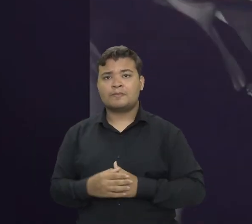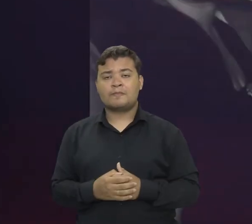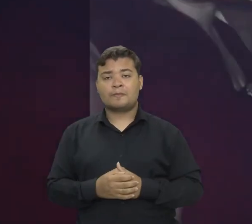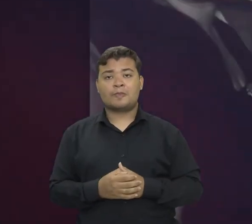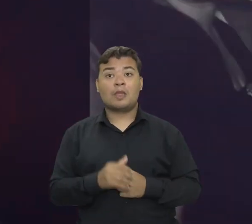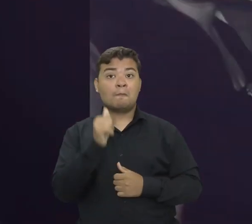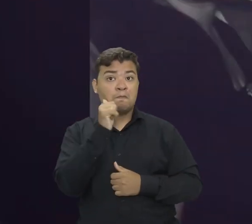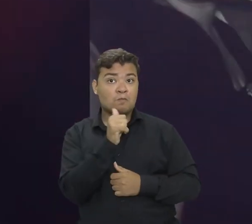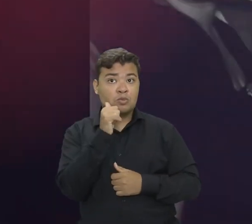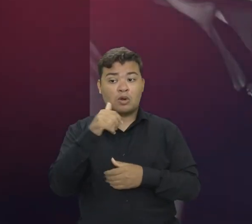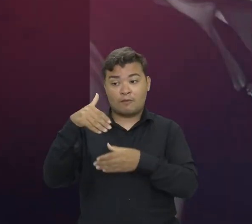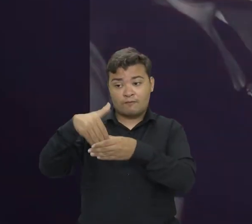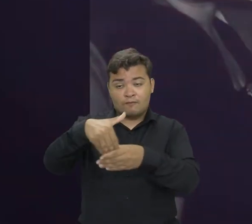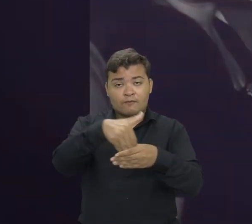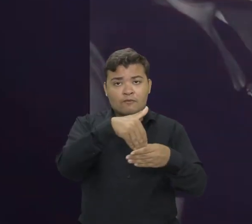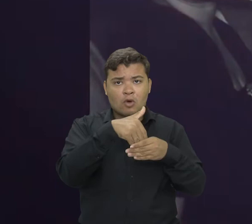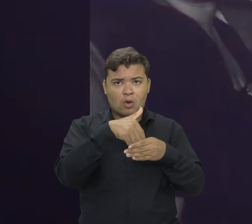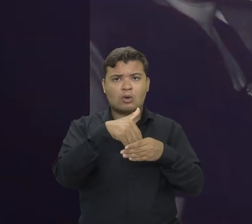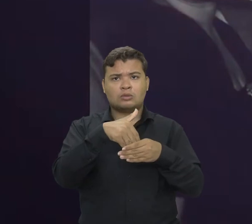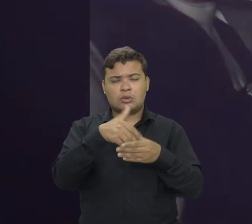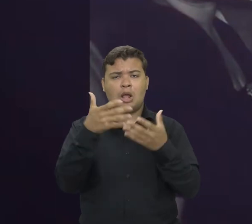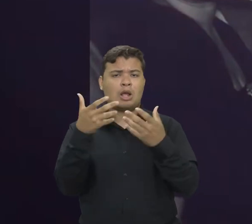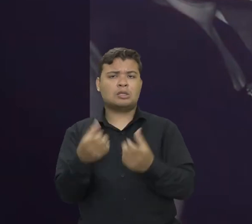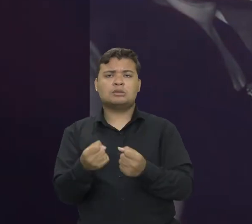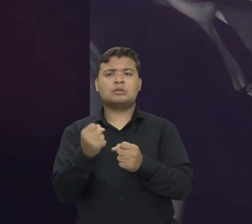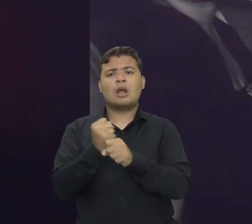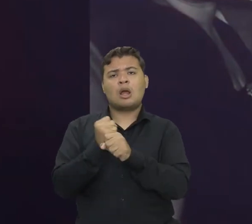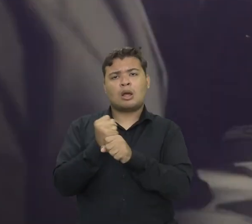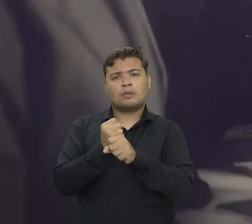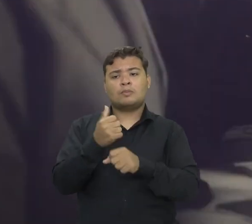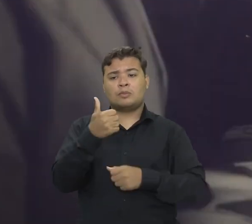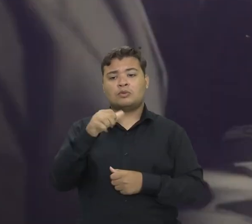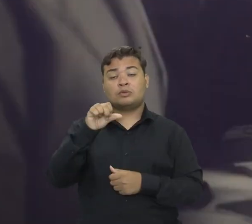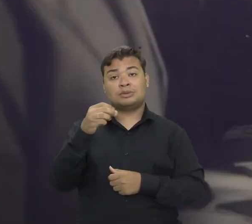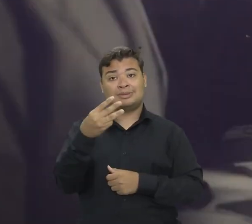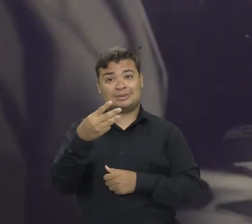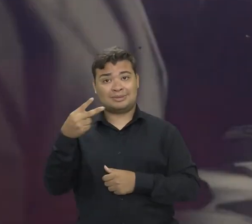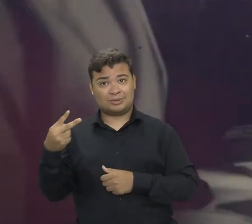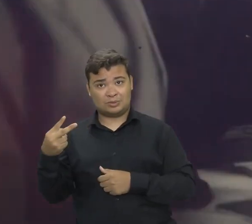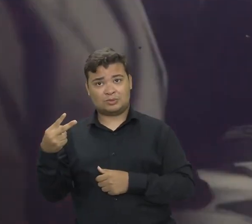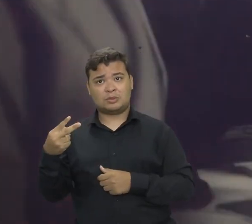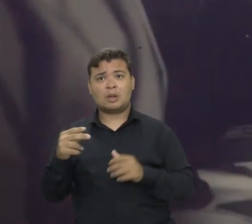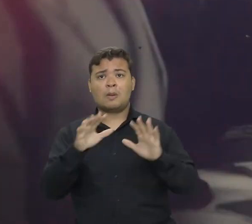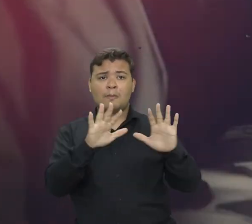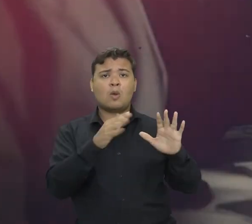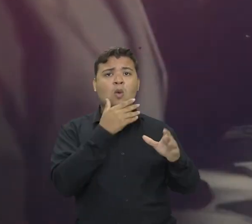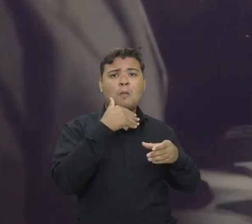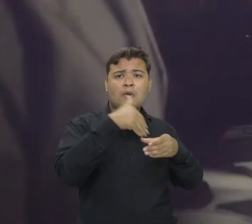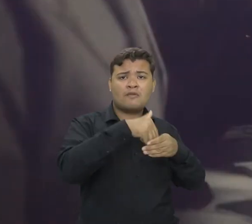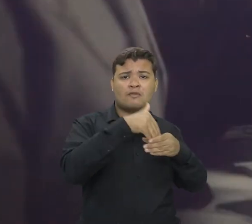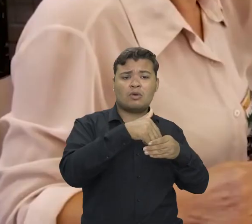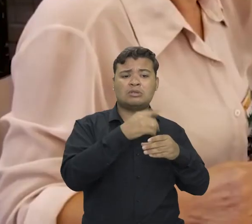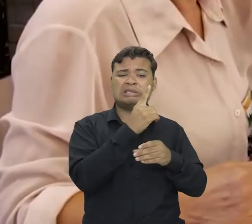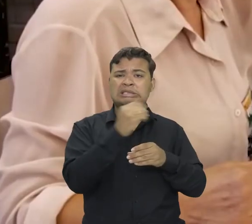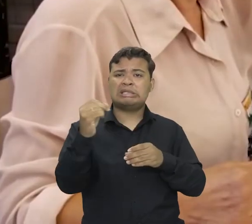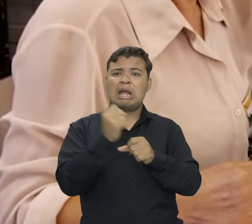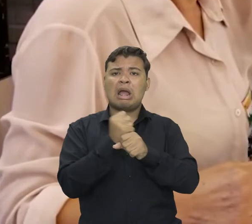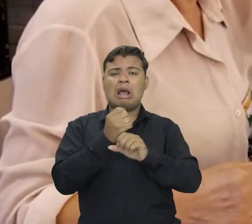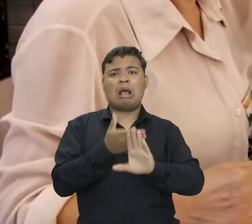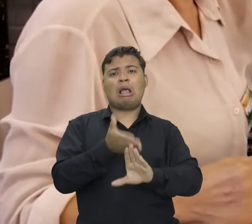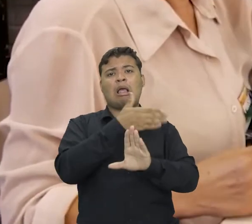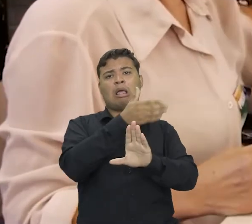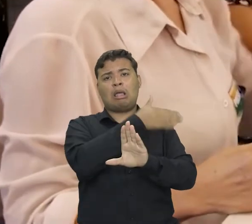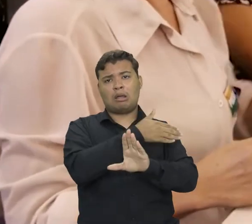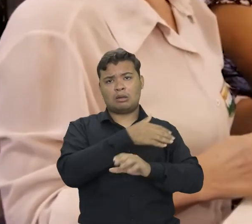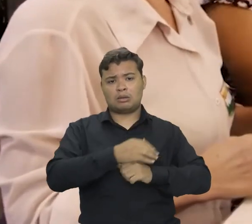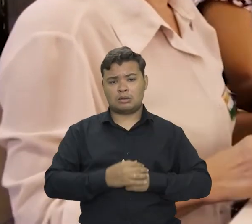no Brasil só foi reconhecido em 1932, mais de um século depois do voto masculino. Até hoje,